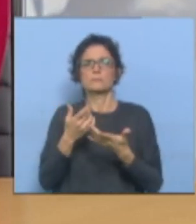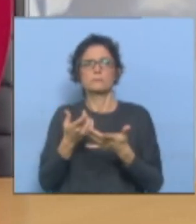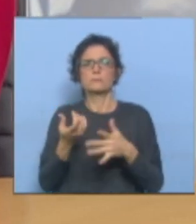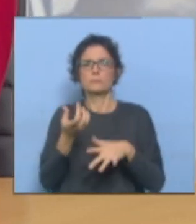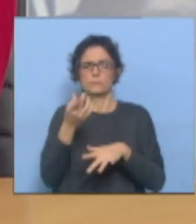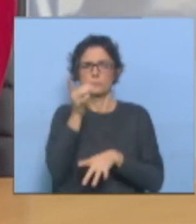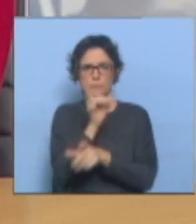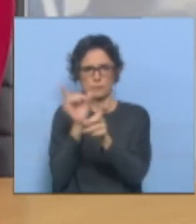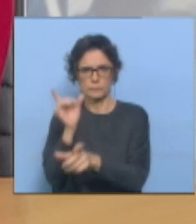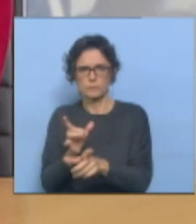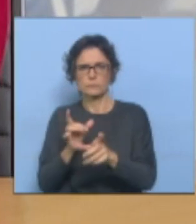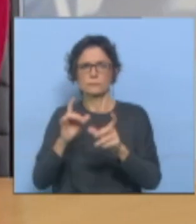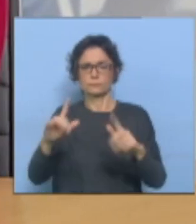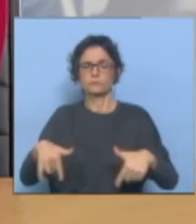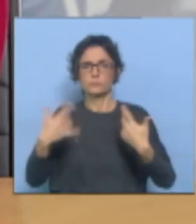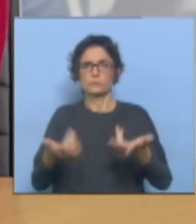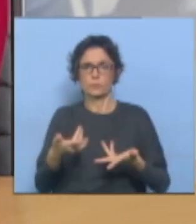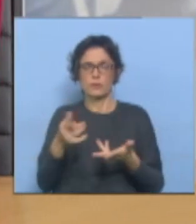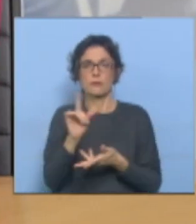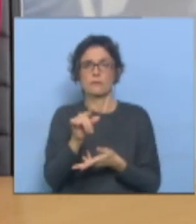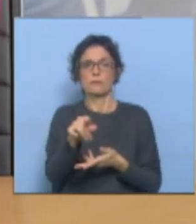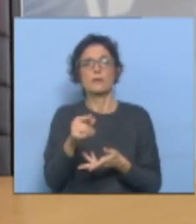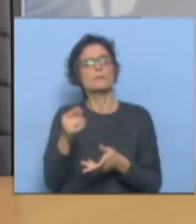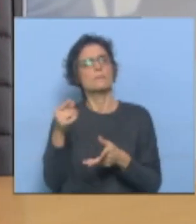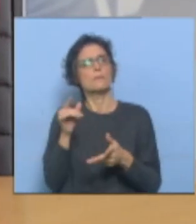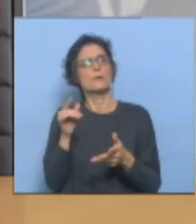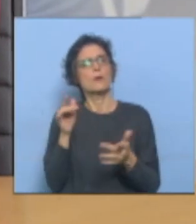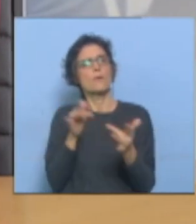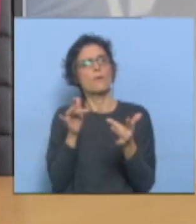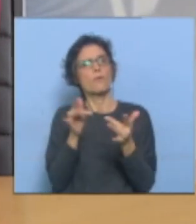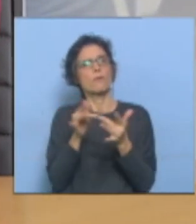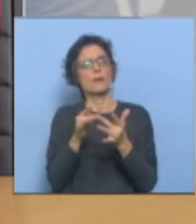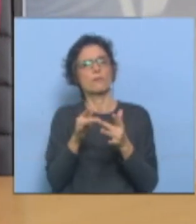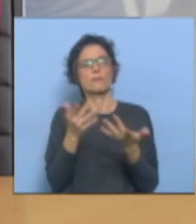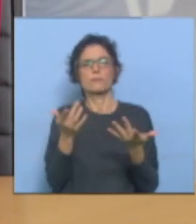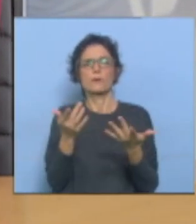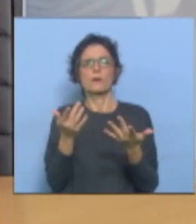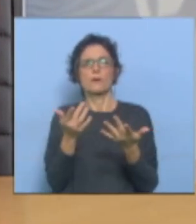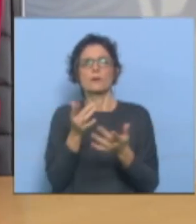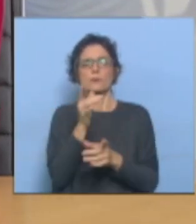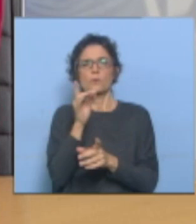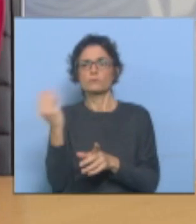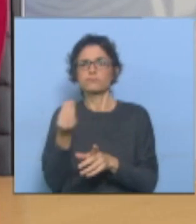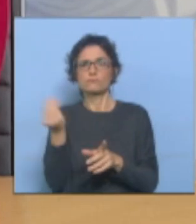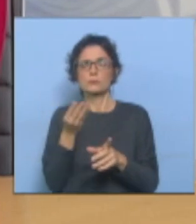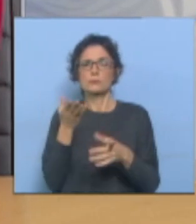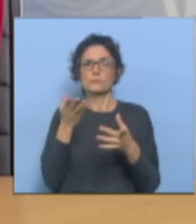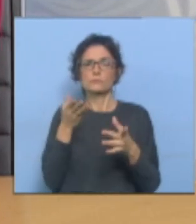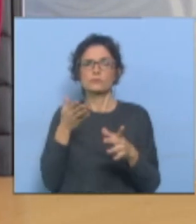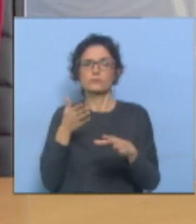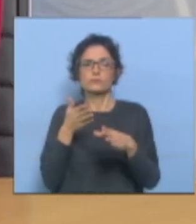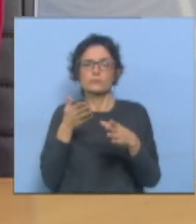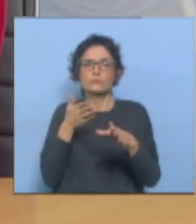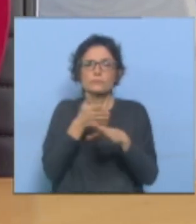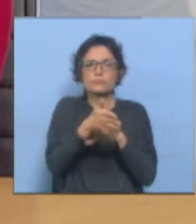da Missão País, em que leva os estudantes ao contacto direto com as populações e muitas reportagens que temos feito, tanto a Agência